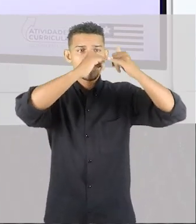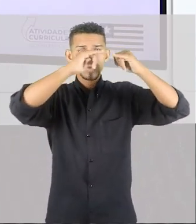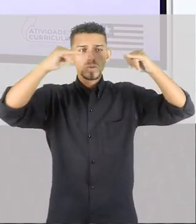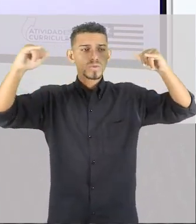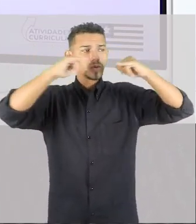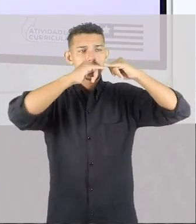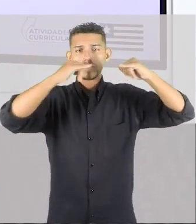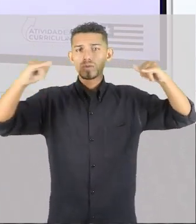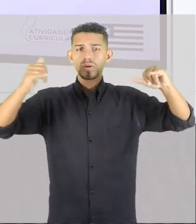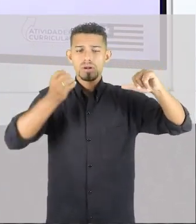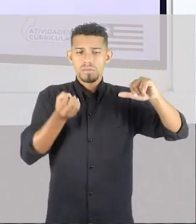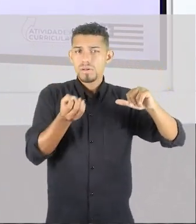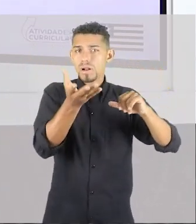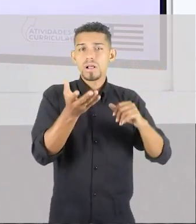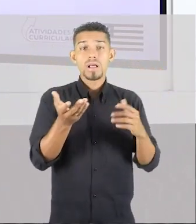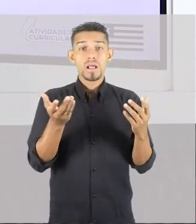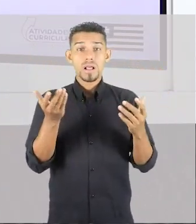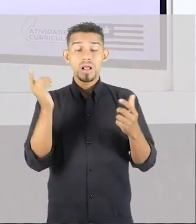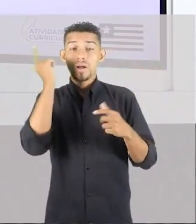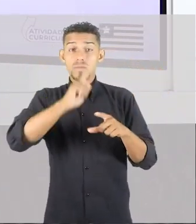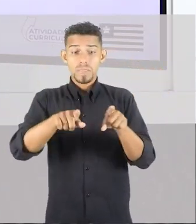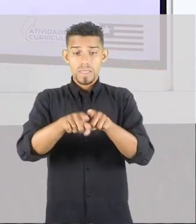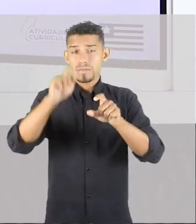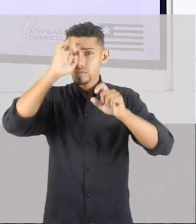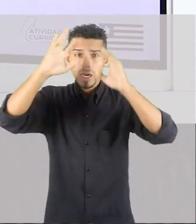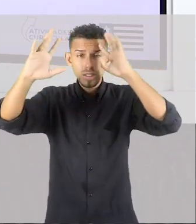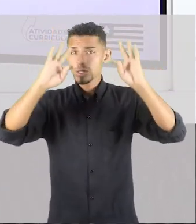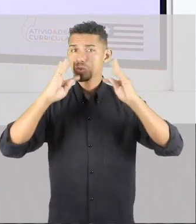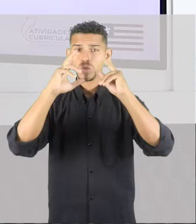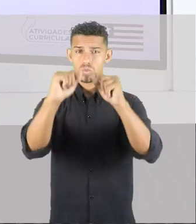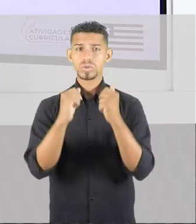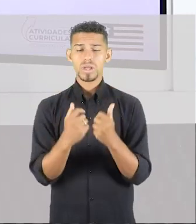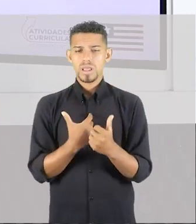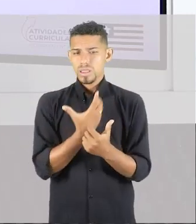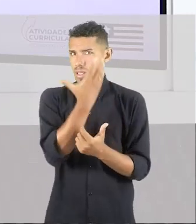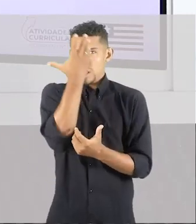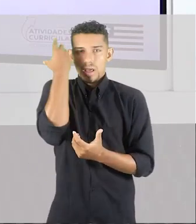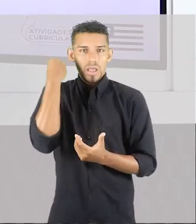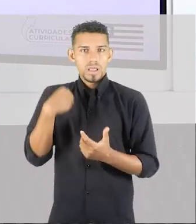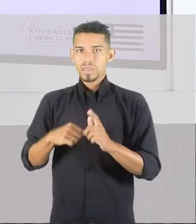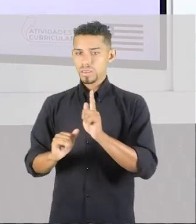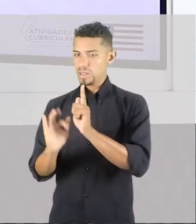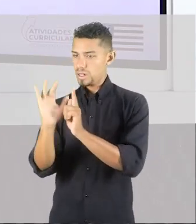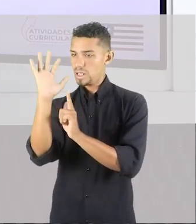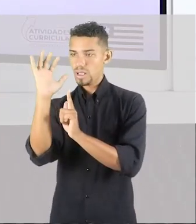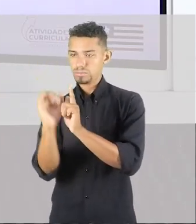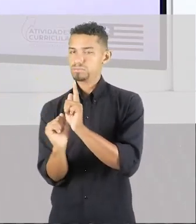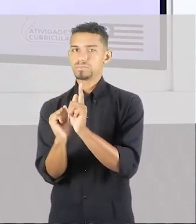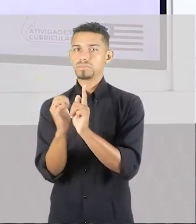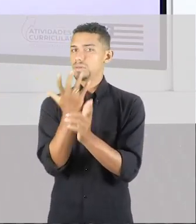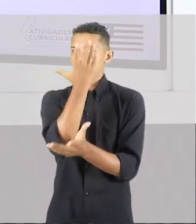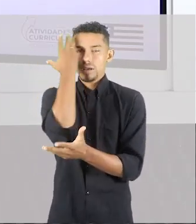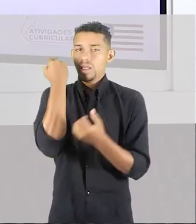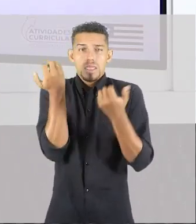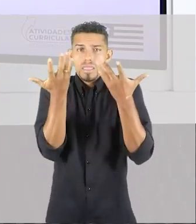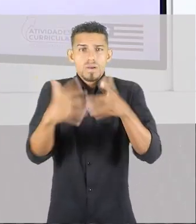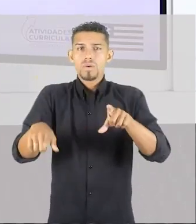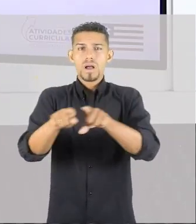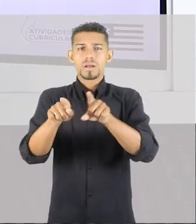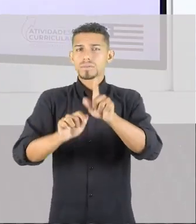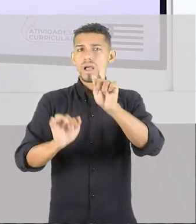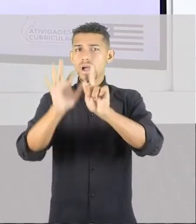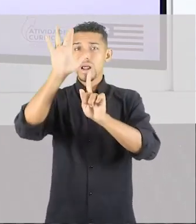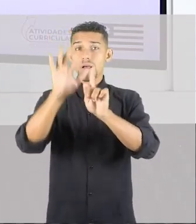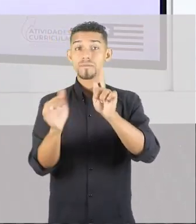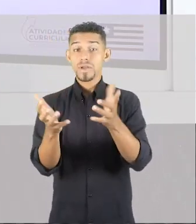magnético. Para isso, para a gente imaginar tudo isso, esquece gravidade. Porque eu não quero o efeito da gravidade aqui, eu